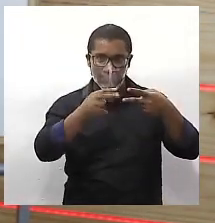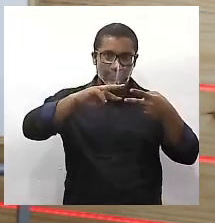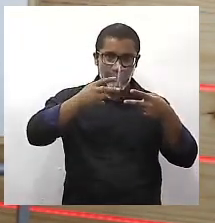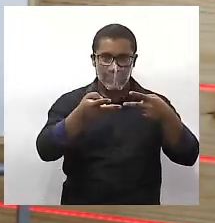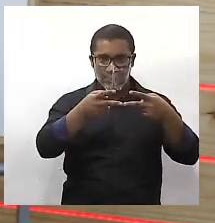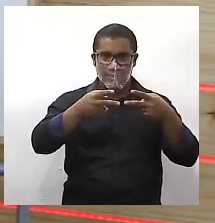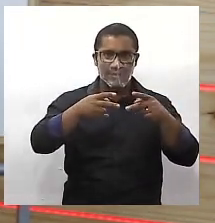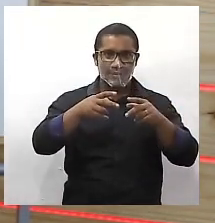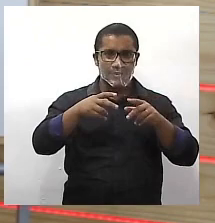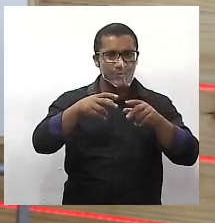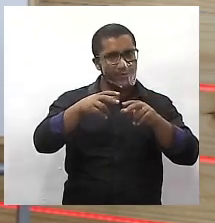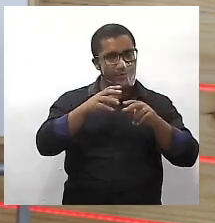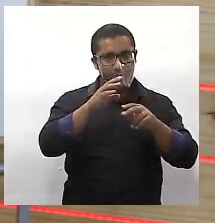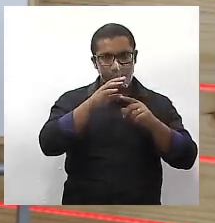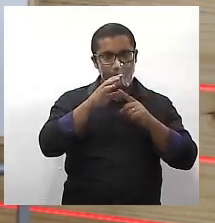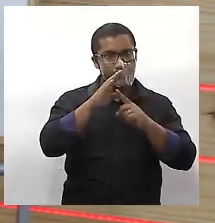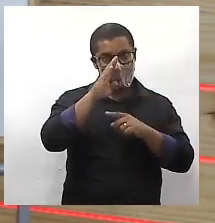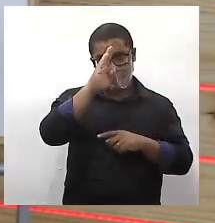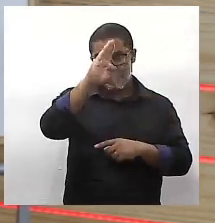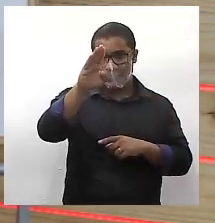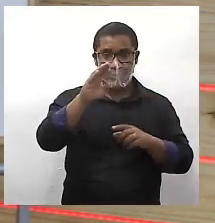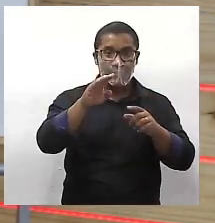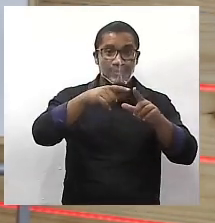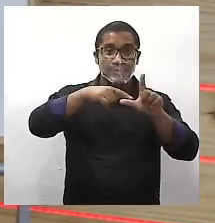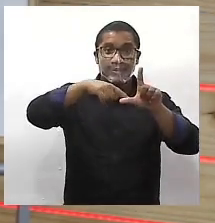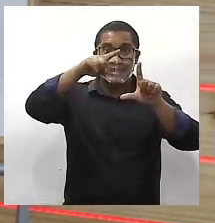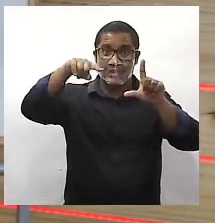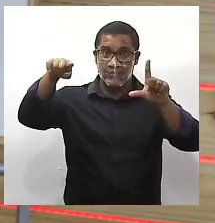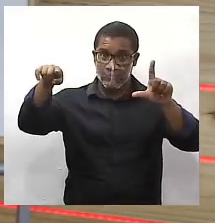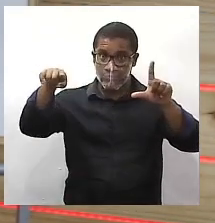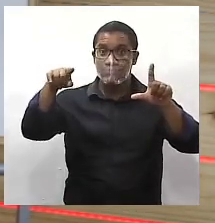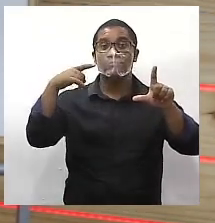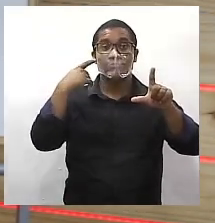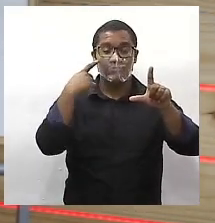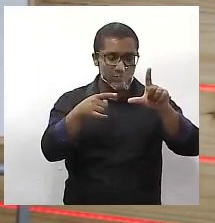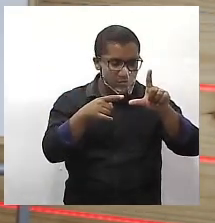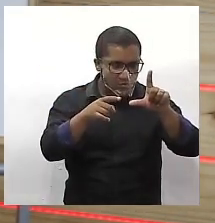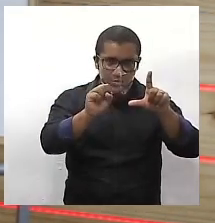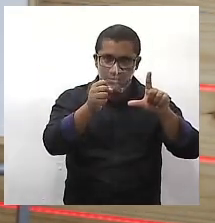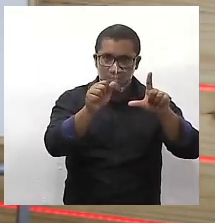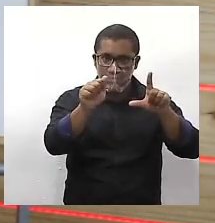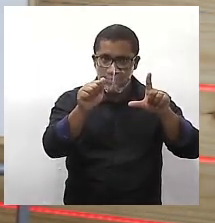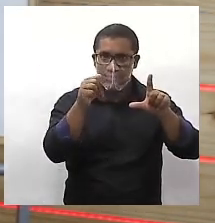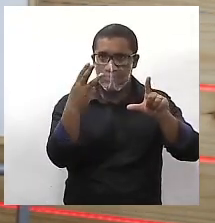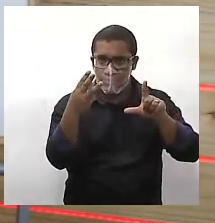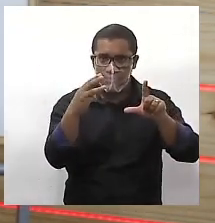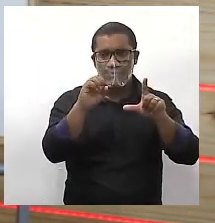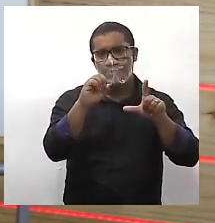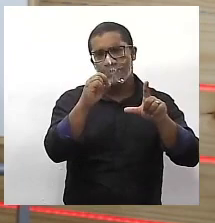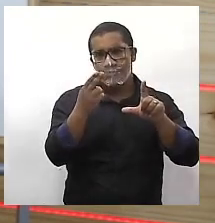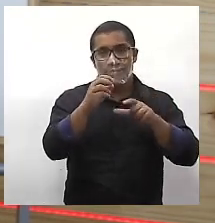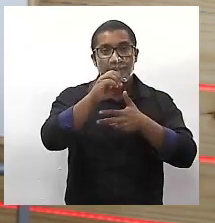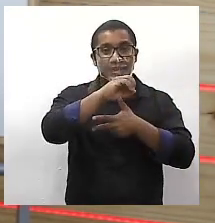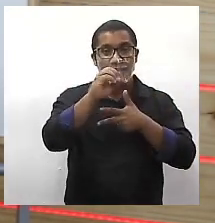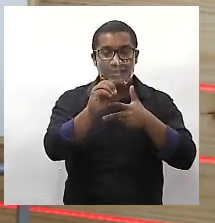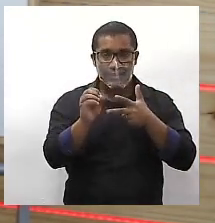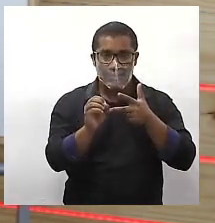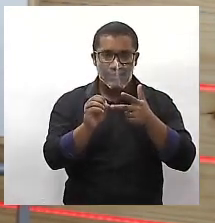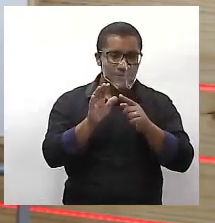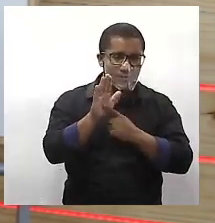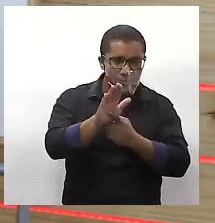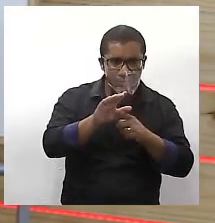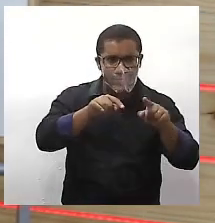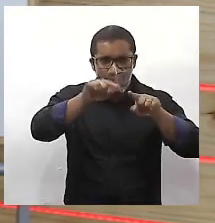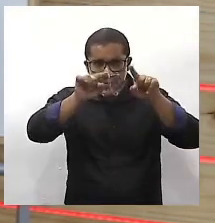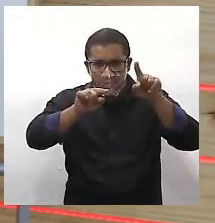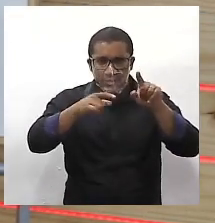principalmente gráficos. Tá? Não é coisa de outro mundo você pegar um gráfico no seriado 3 ou um gráfico no Enem, mostrando natalidade e mortalidade para